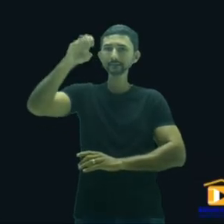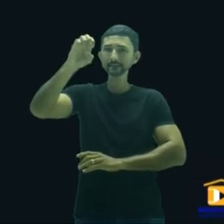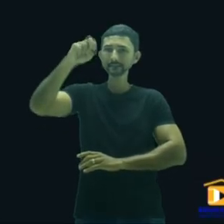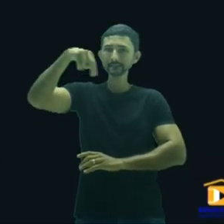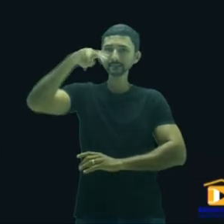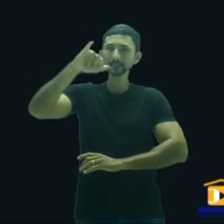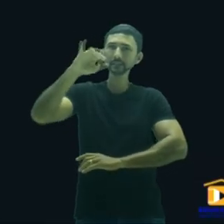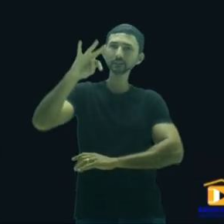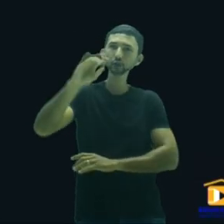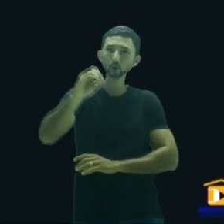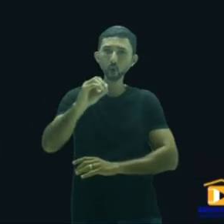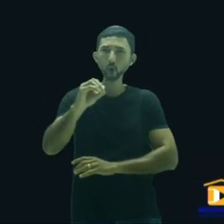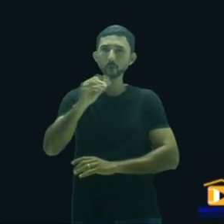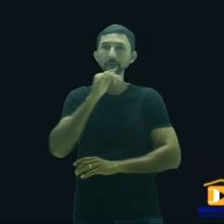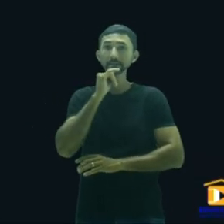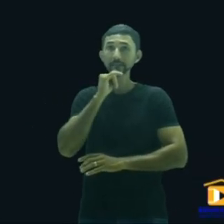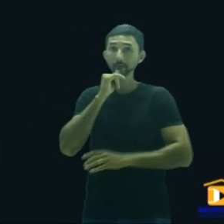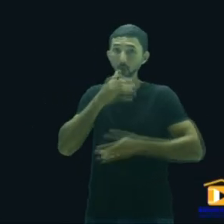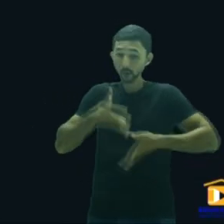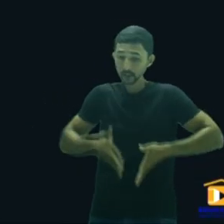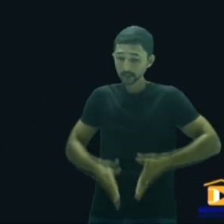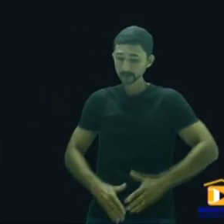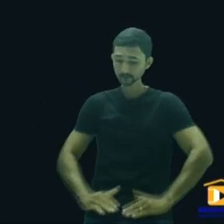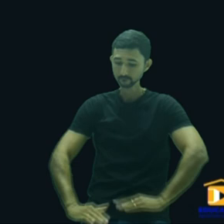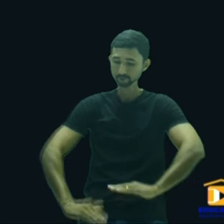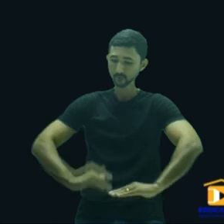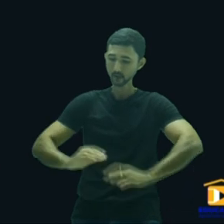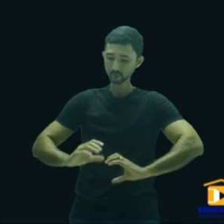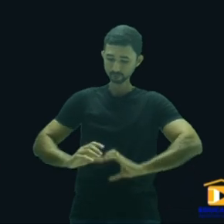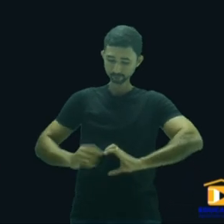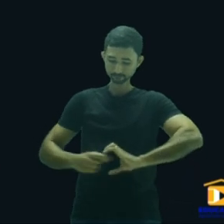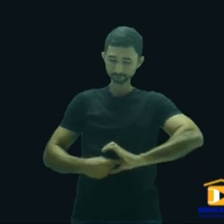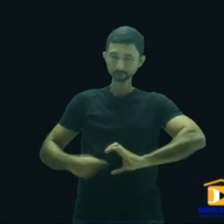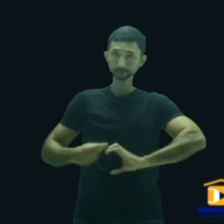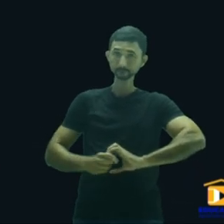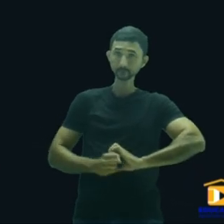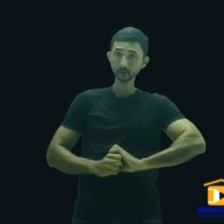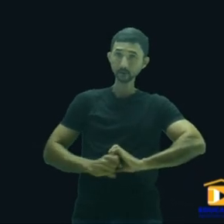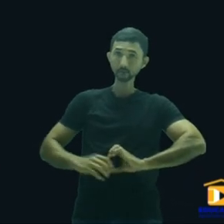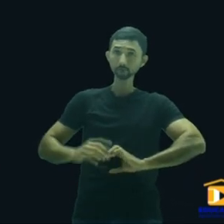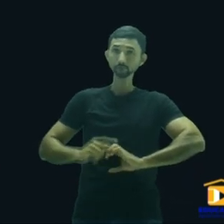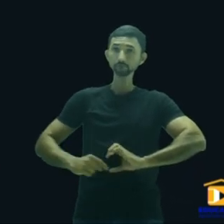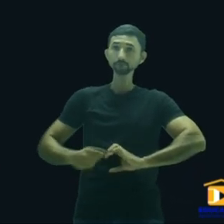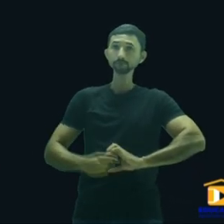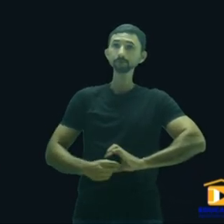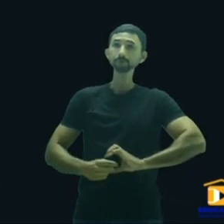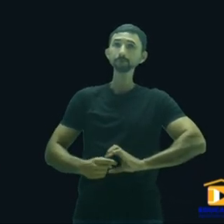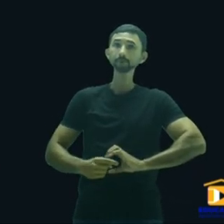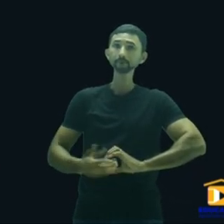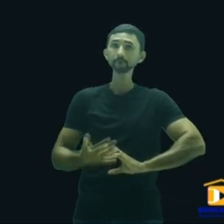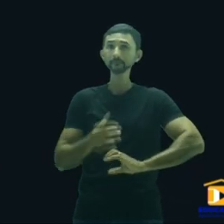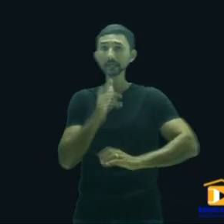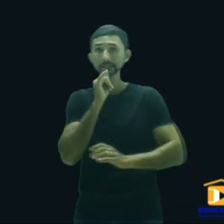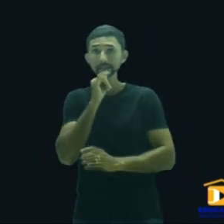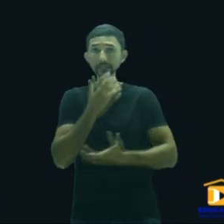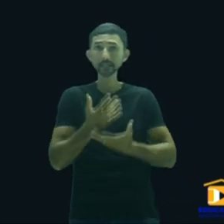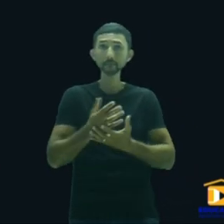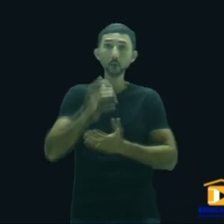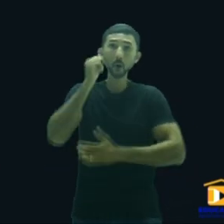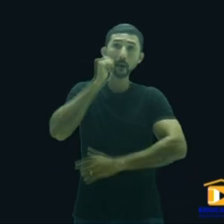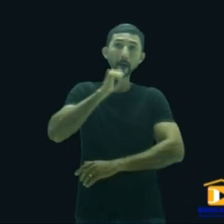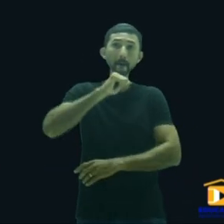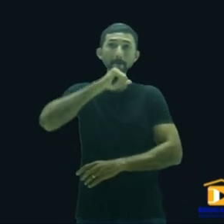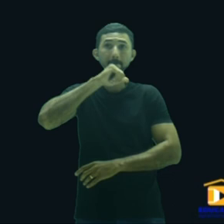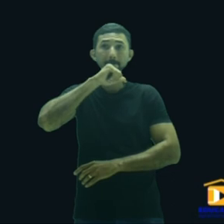no desenvolvimento o quê? Embrionário. Tá? Por isso que as mães, quando estão